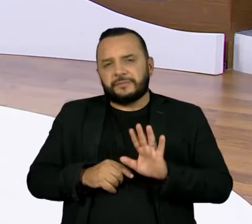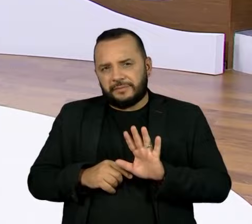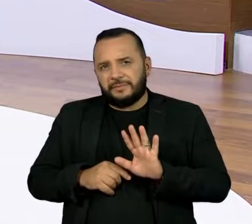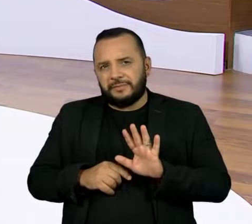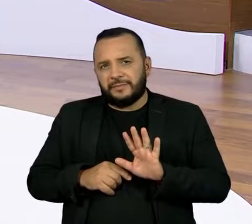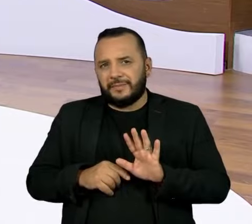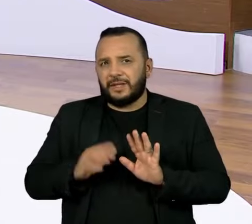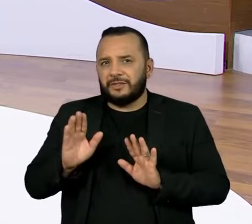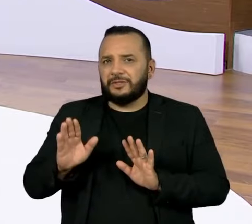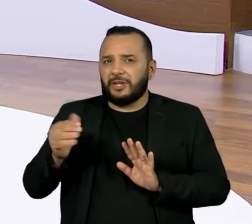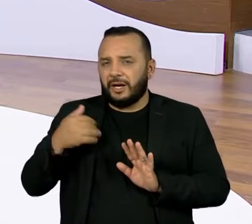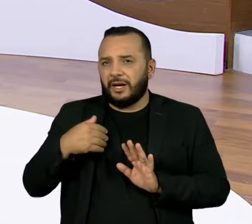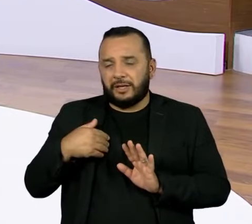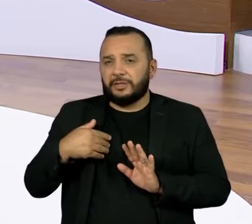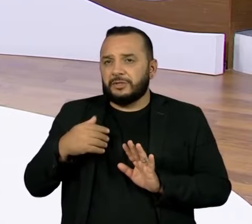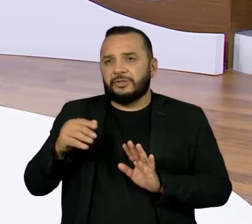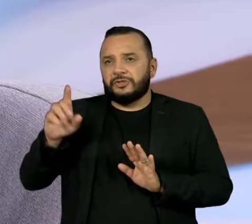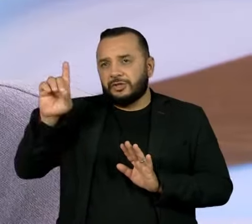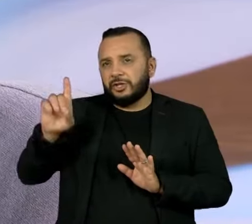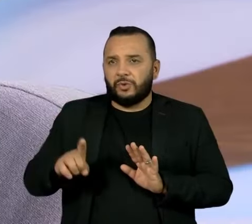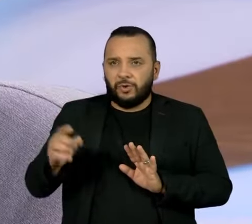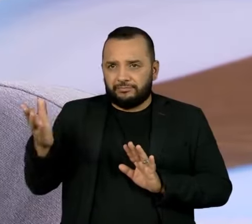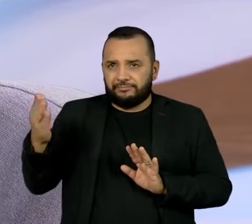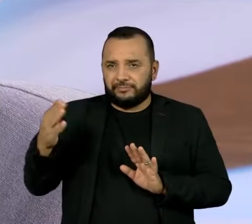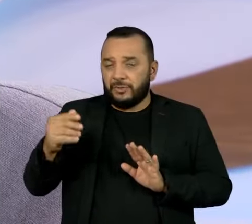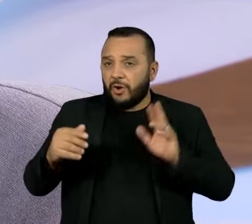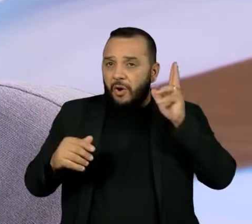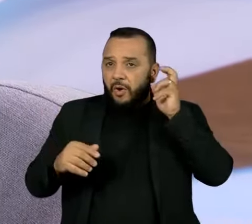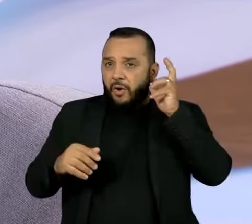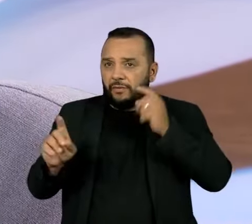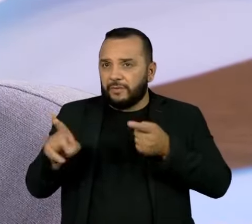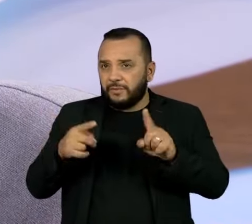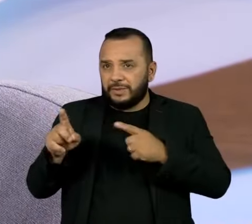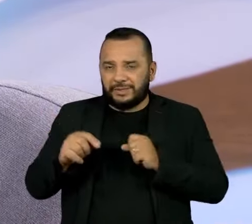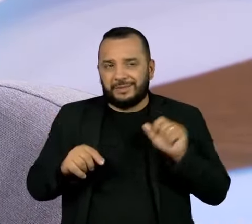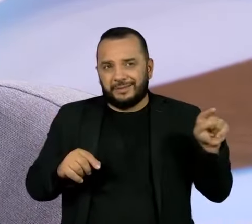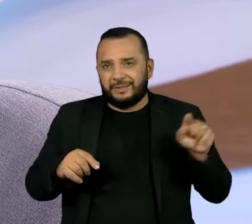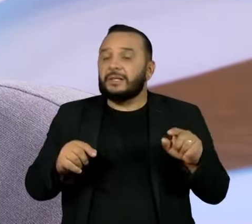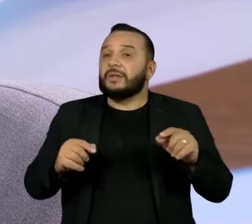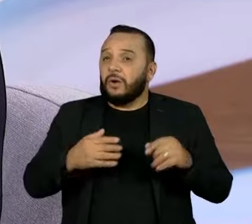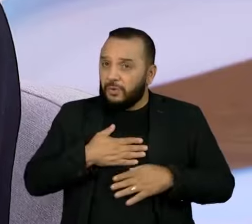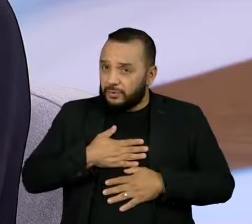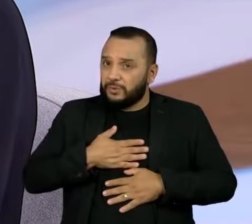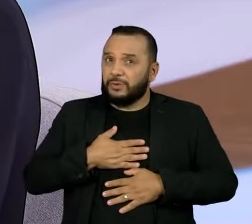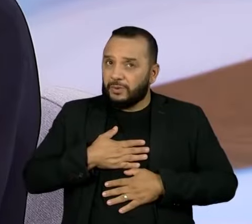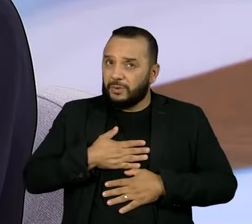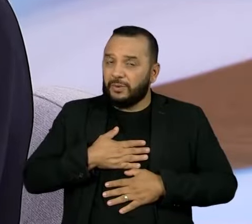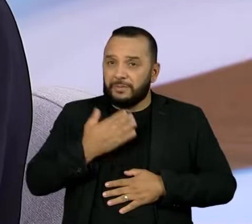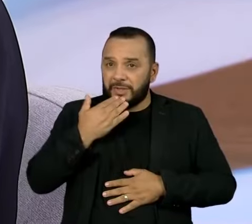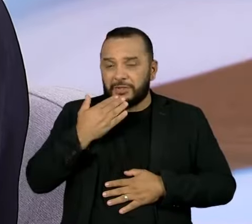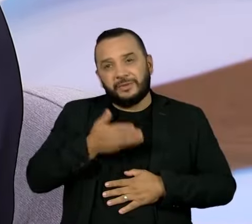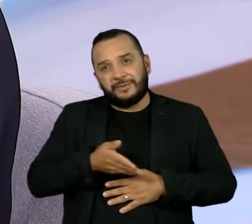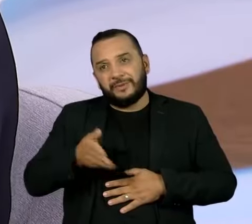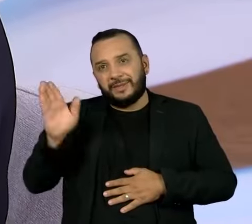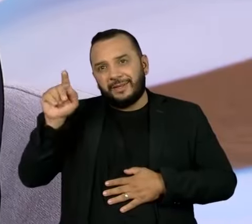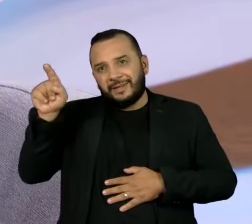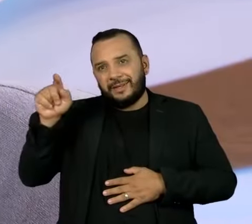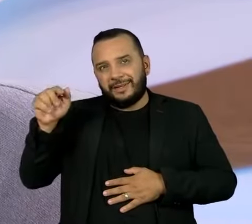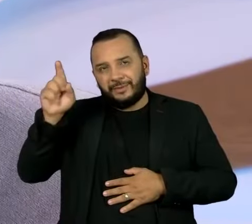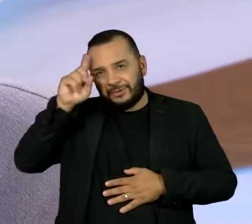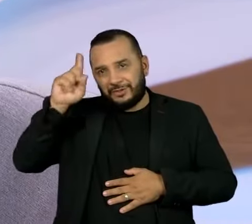o diretor para me ouvir, tá? E ele me ouviu, gostou e pediu que eu fosse lá no